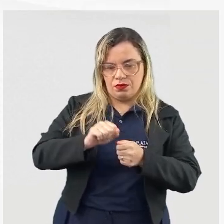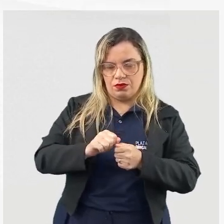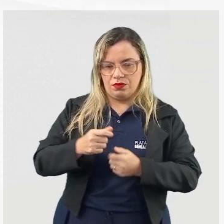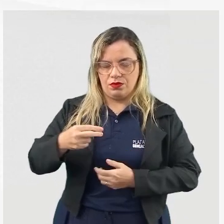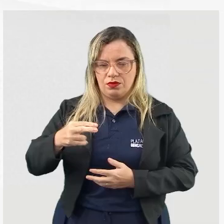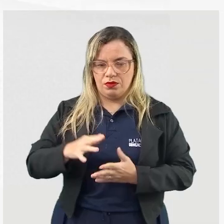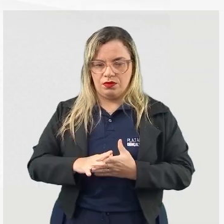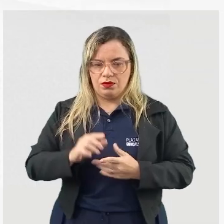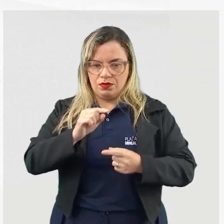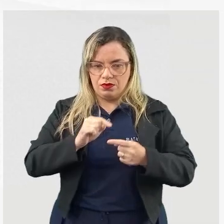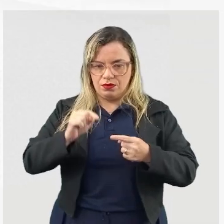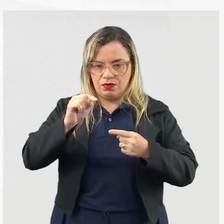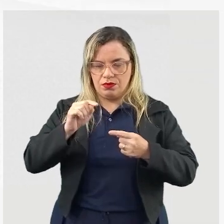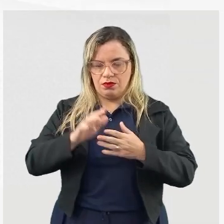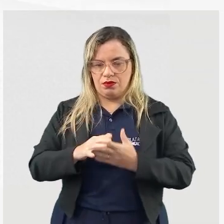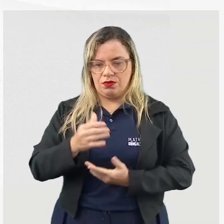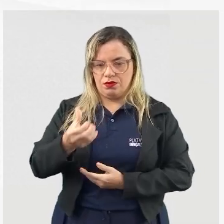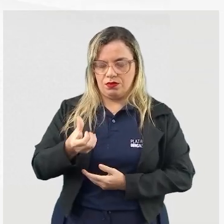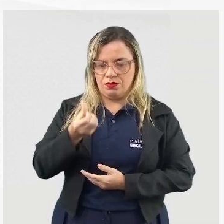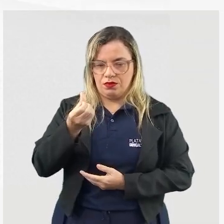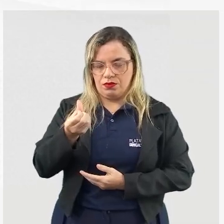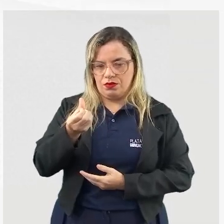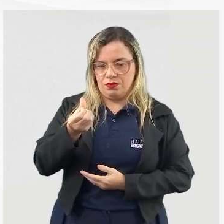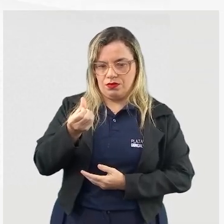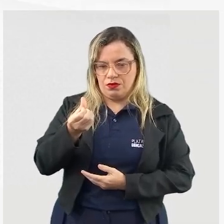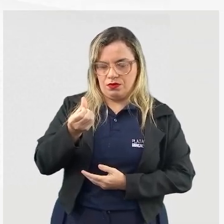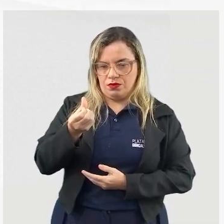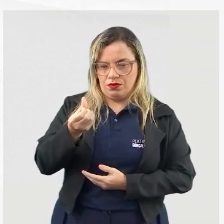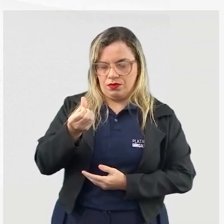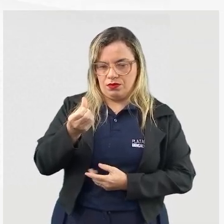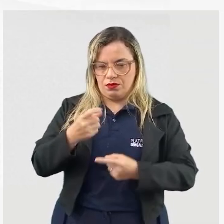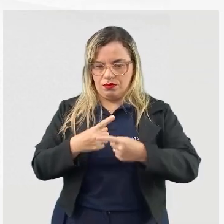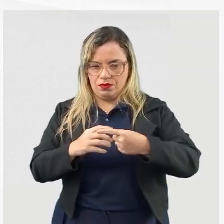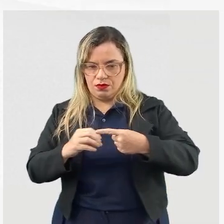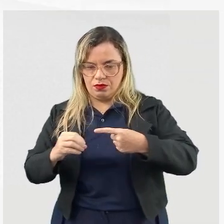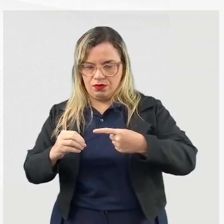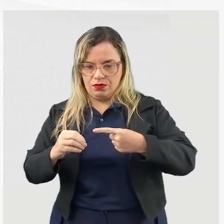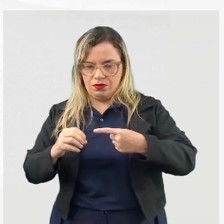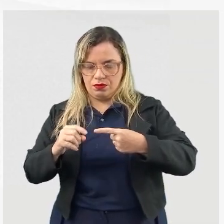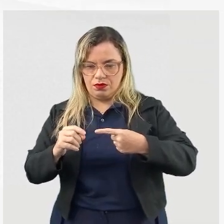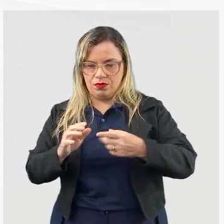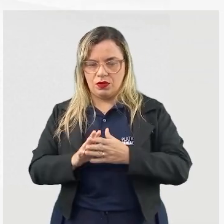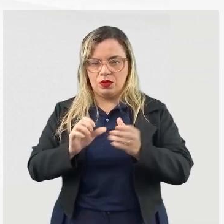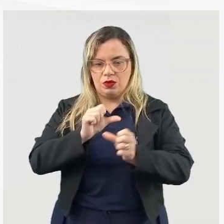você corre uma casa, você bota 6, e aí em vez de botar 100 embaixo, você bota 1000, ó.